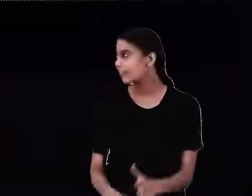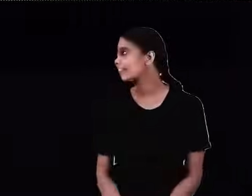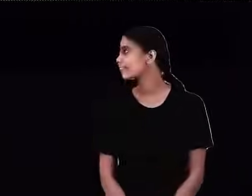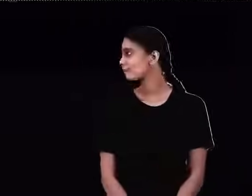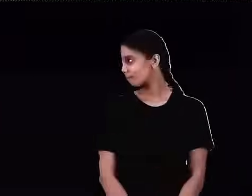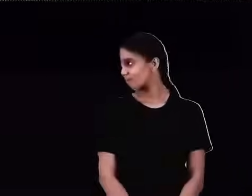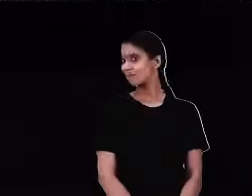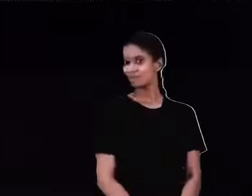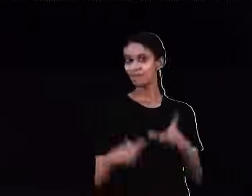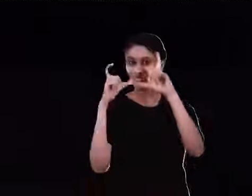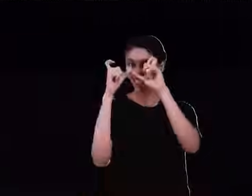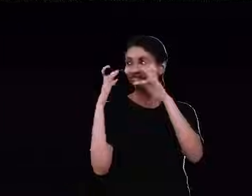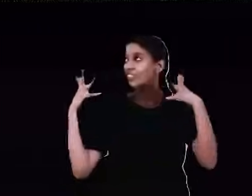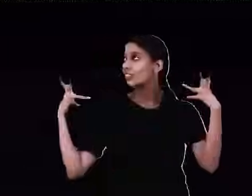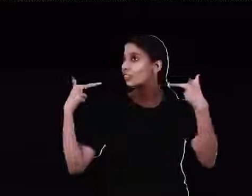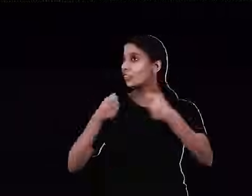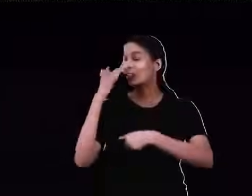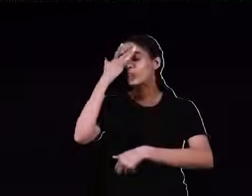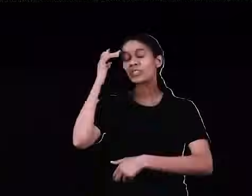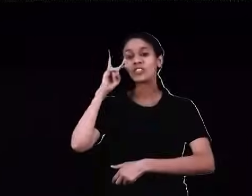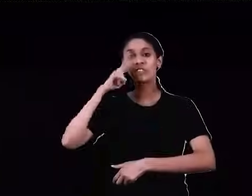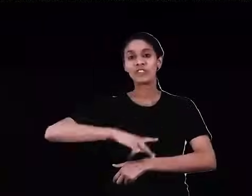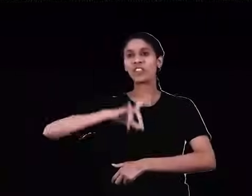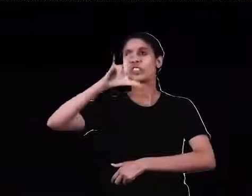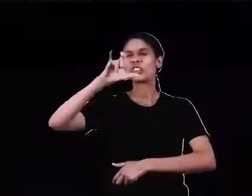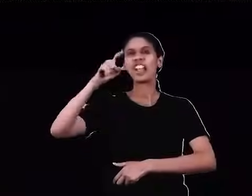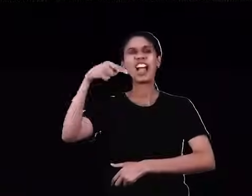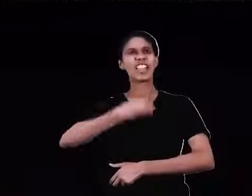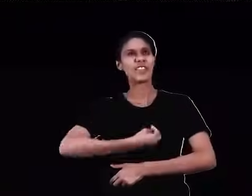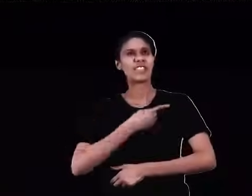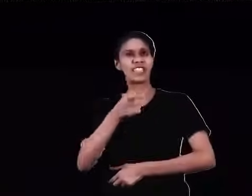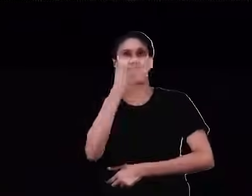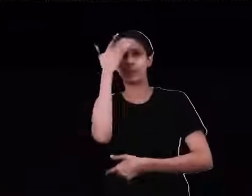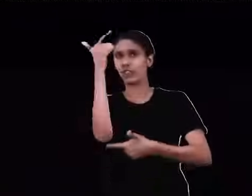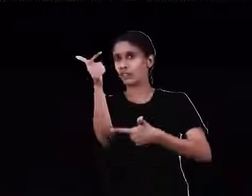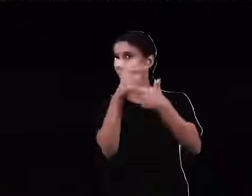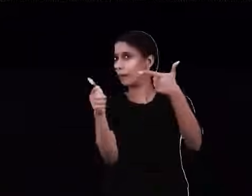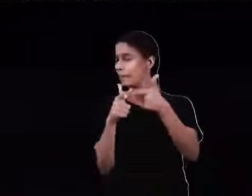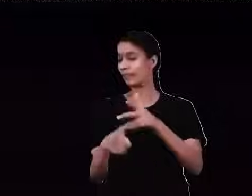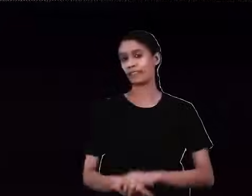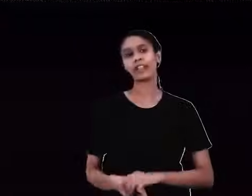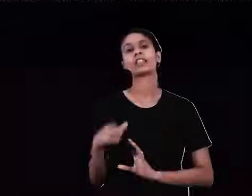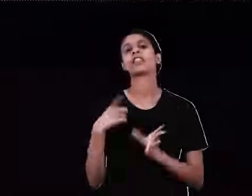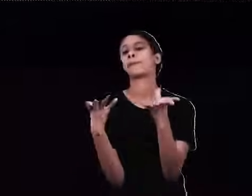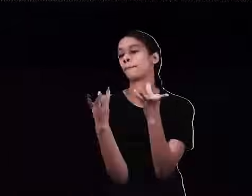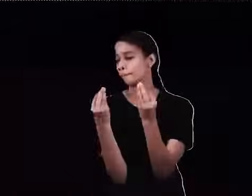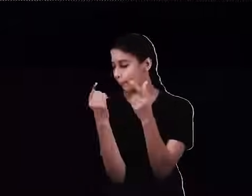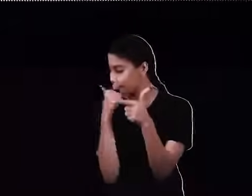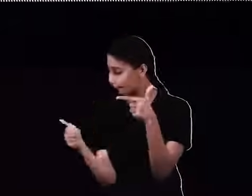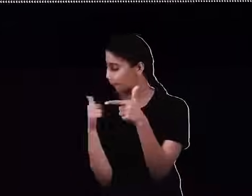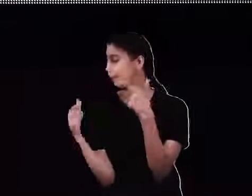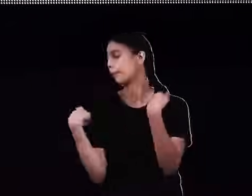Essas fotos maravilhosas que todo mundo vê no Instagram. E você pensa, a vida dessa pessoa não tem problema. Tem tanto Nabal que a pessoa tem que